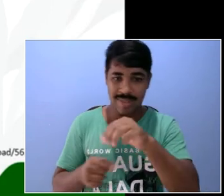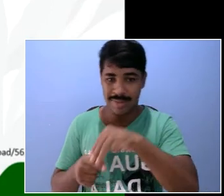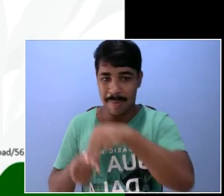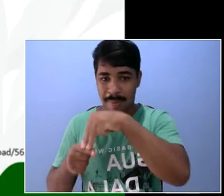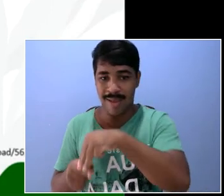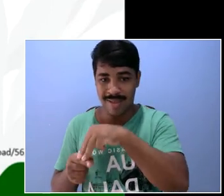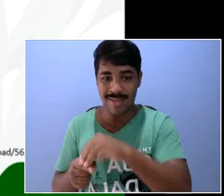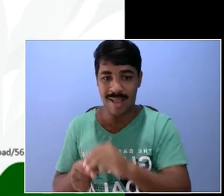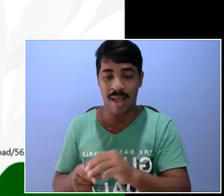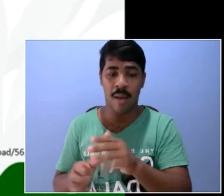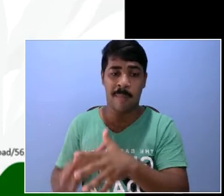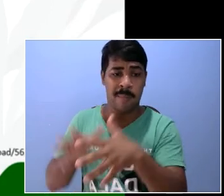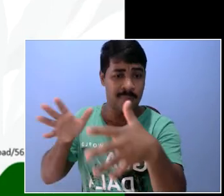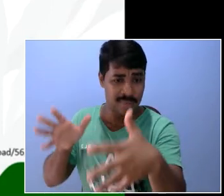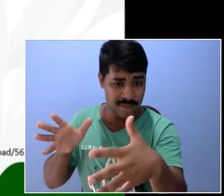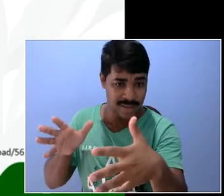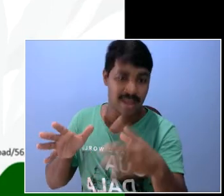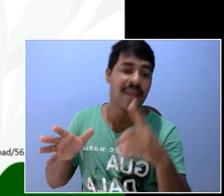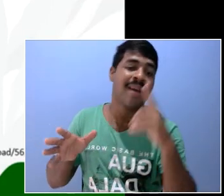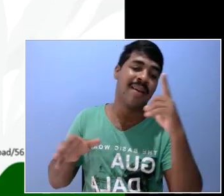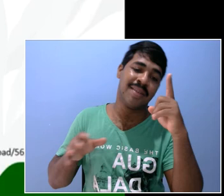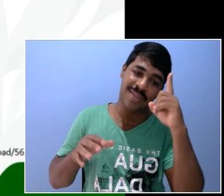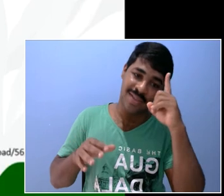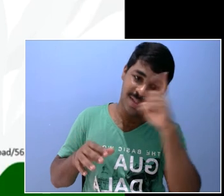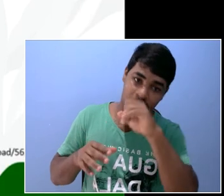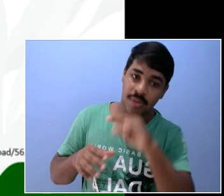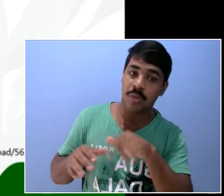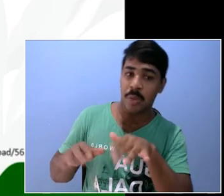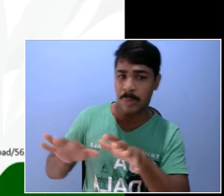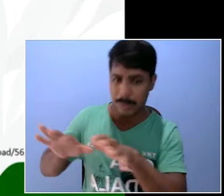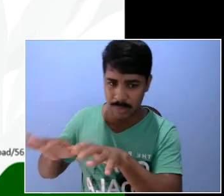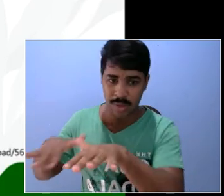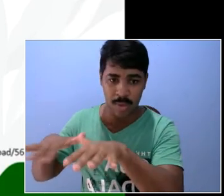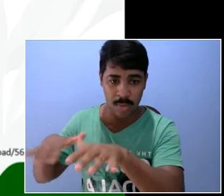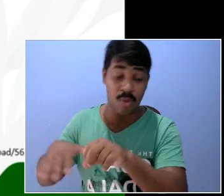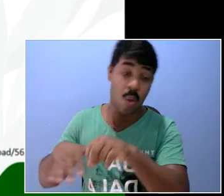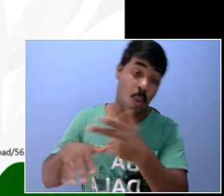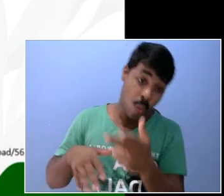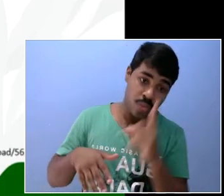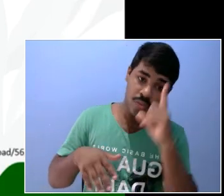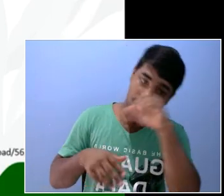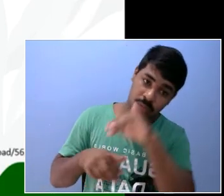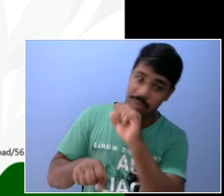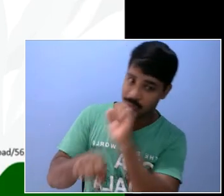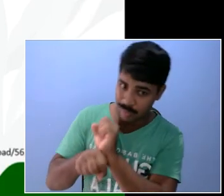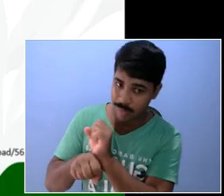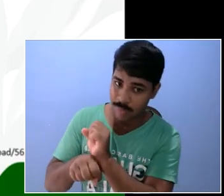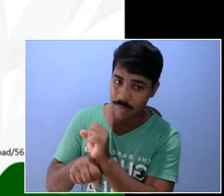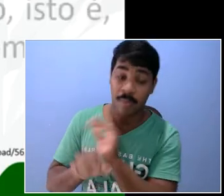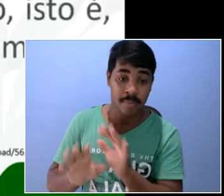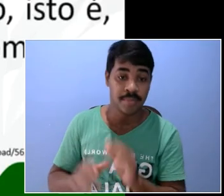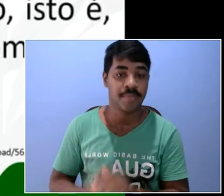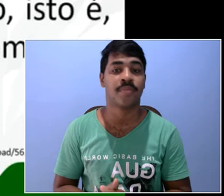de permanecer na sua inércia. Segundo a lei de Newton, também é conhecido como princípio fundamental da dinâmica. Olha que